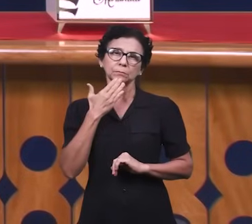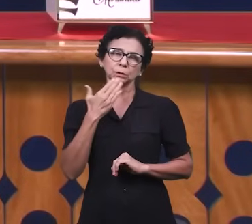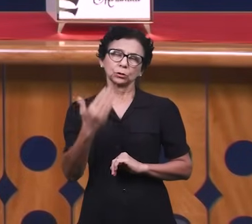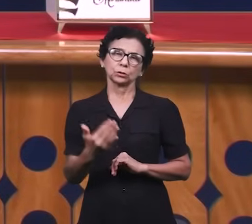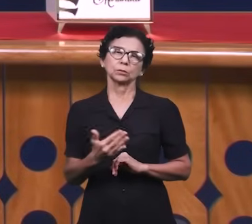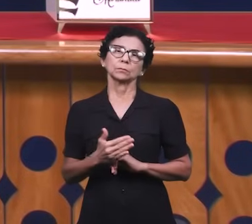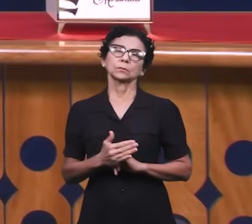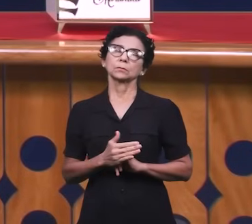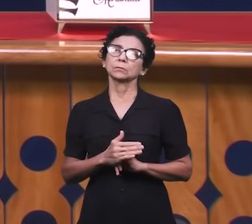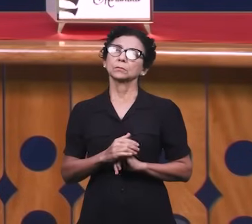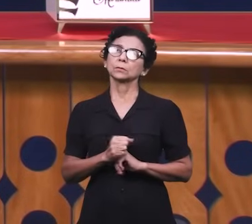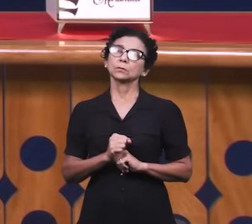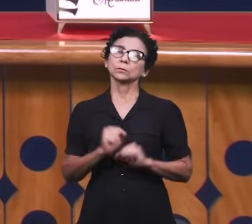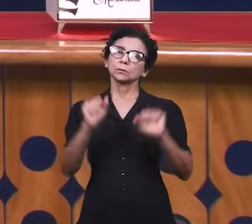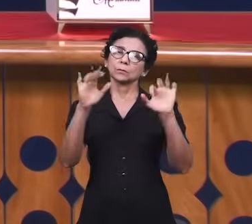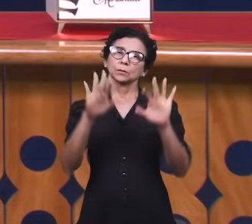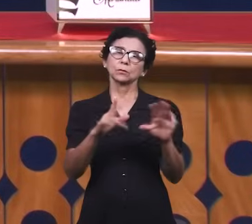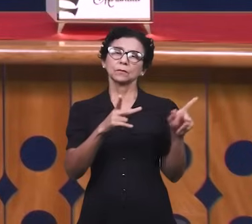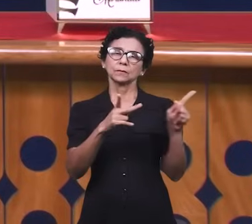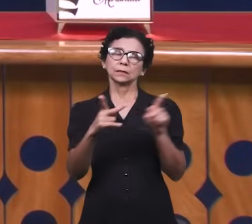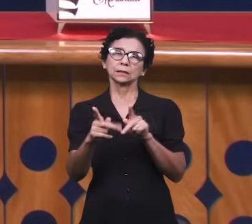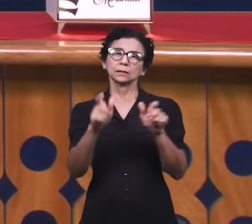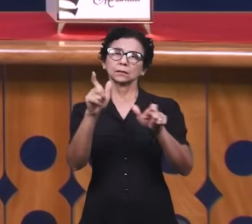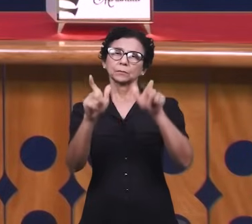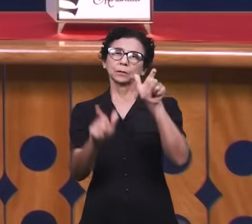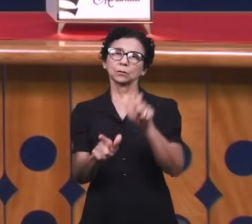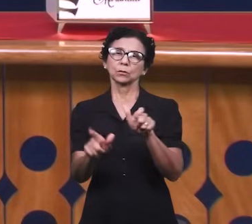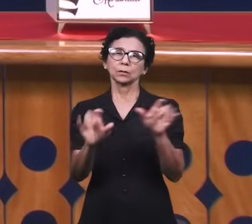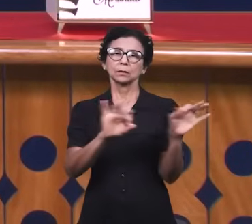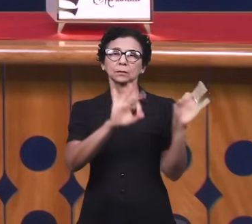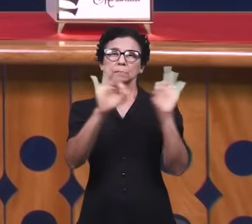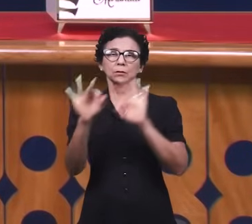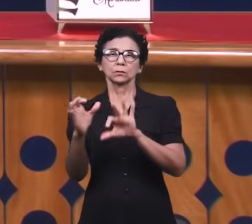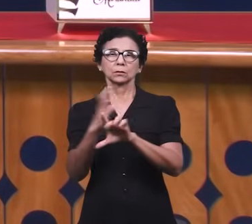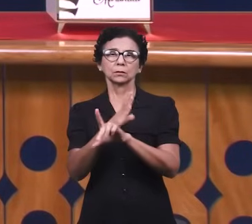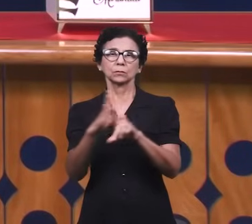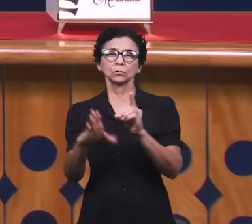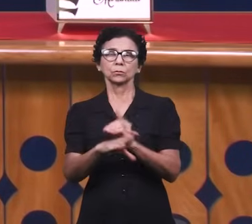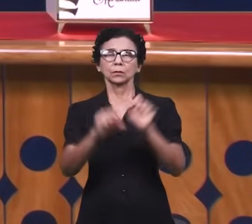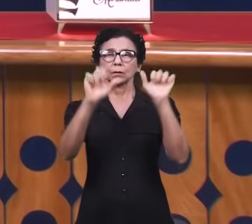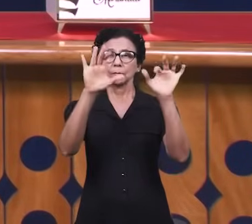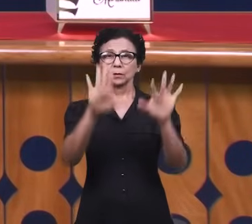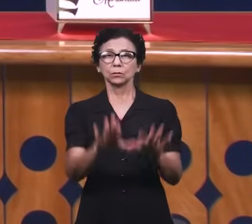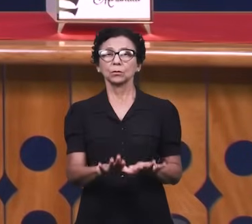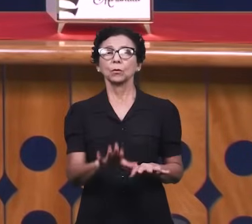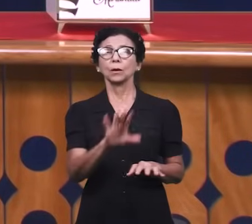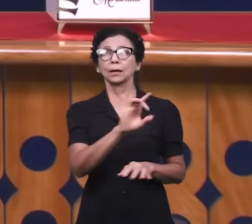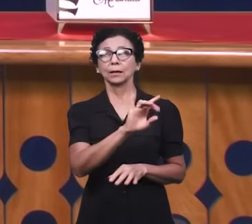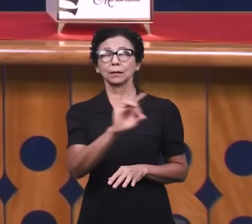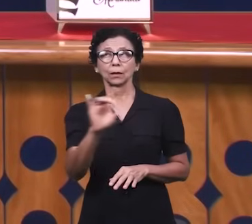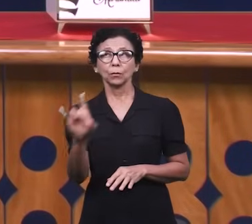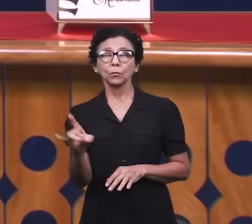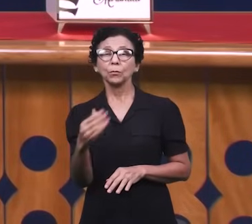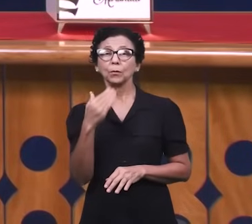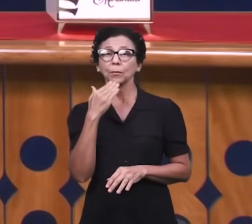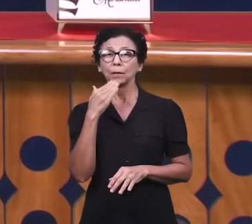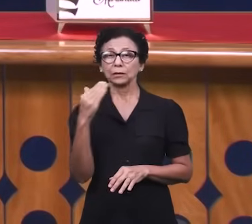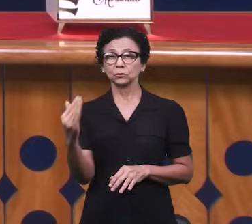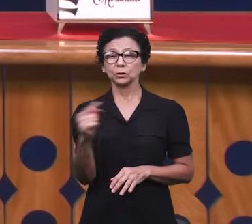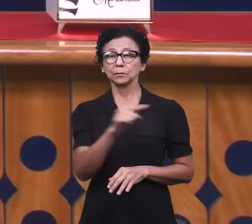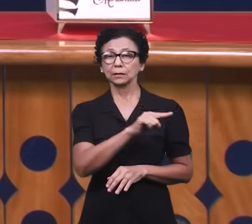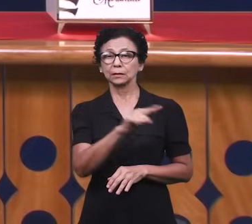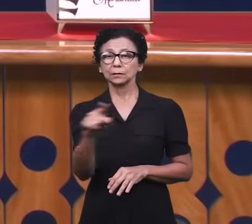que participaram deste culto. Pedimos uma bênção aos seus corações, pedimos que cada um tenha